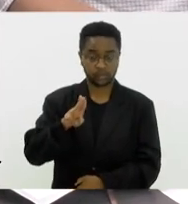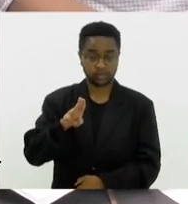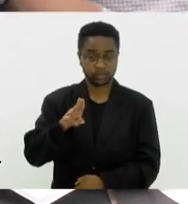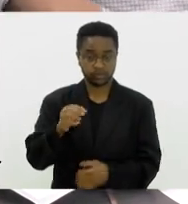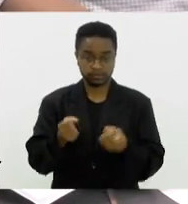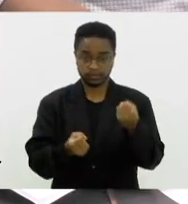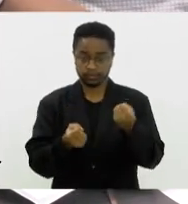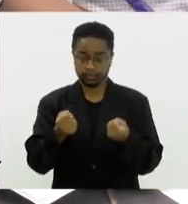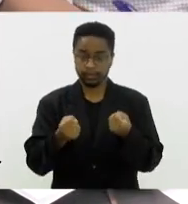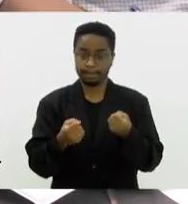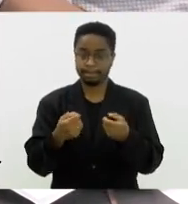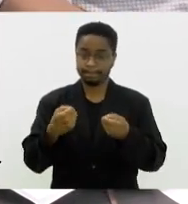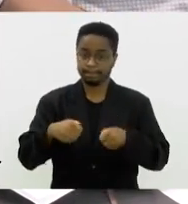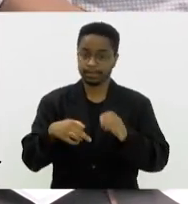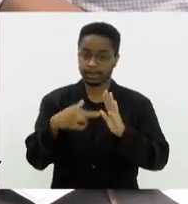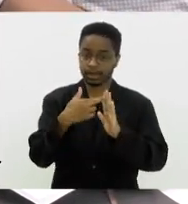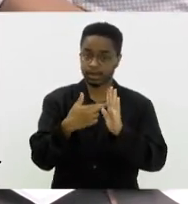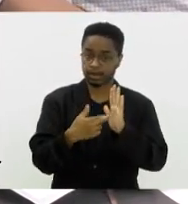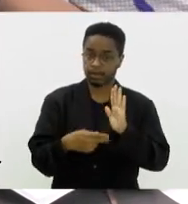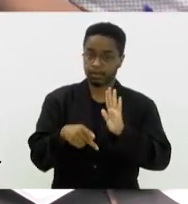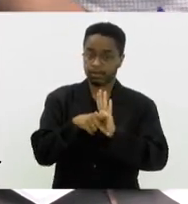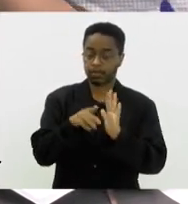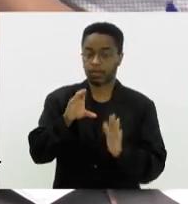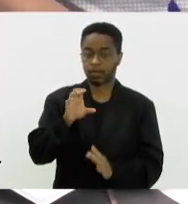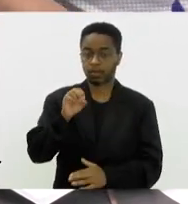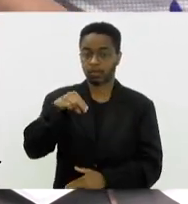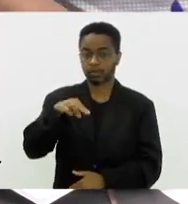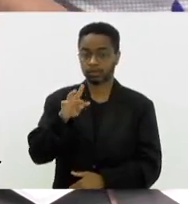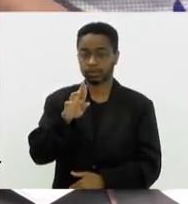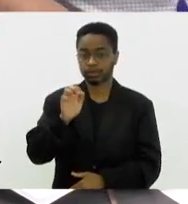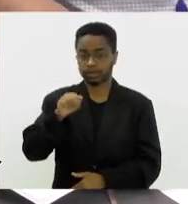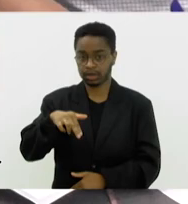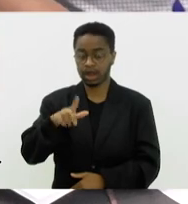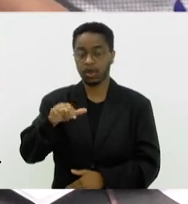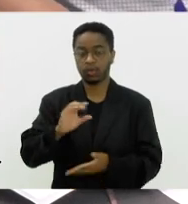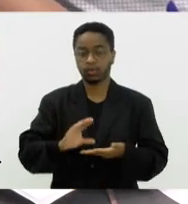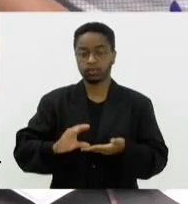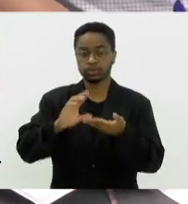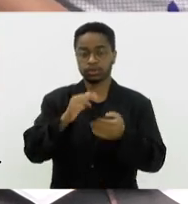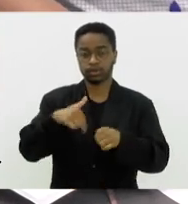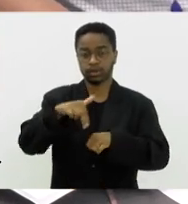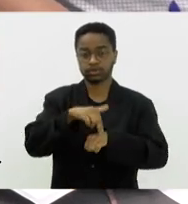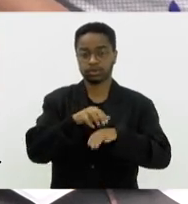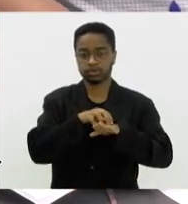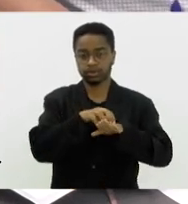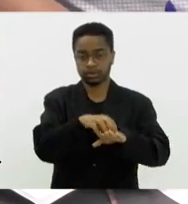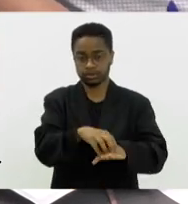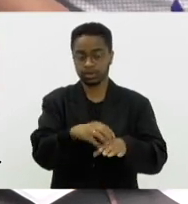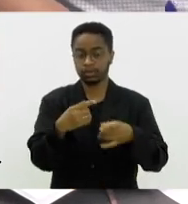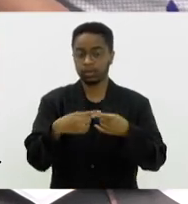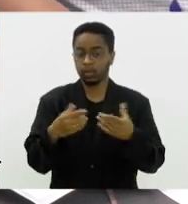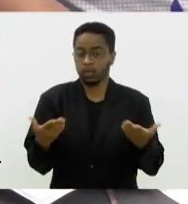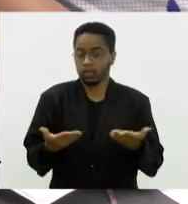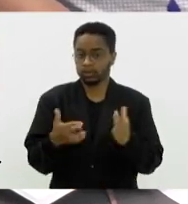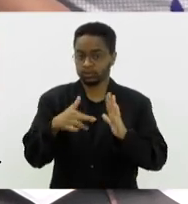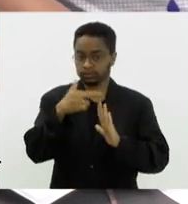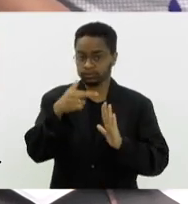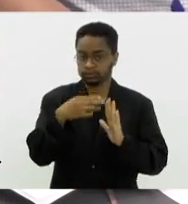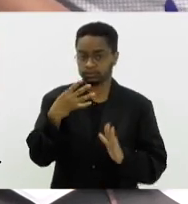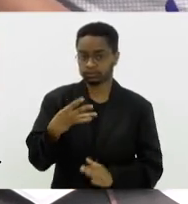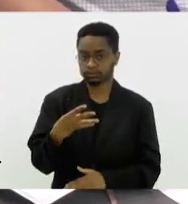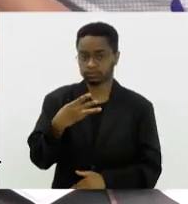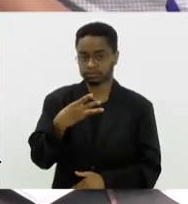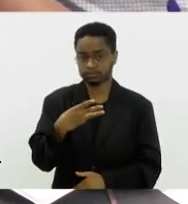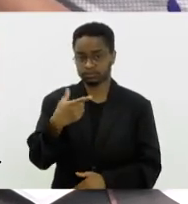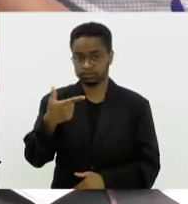ser regulamentado pelo CONTRAN, o Conselho Nacional de Trânsito. Hoje, a resolução do CONTRAN, que é 432